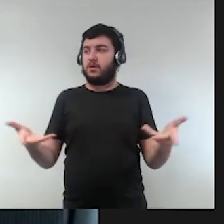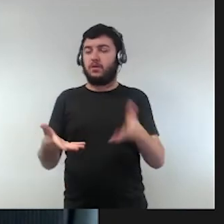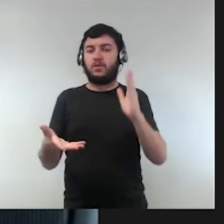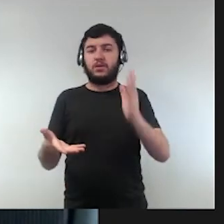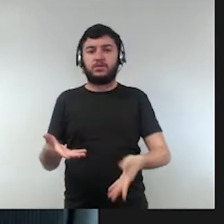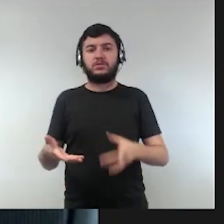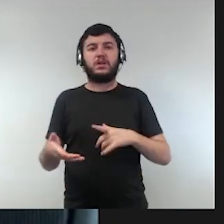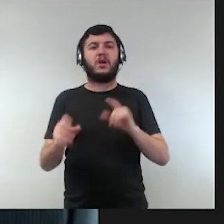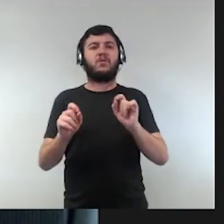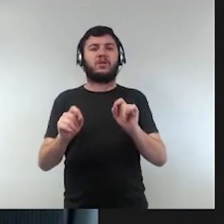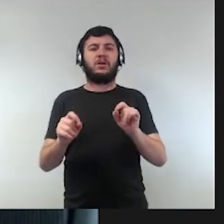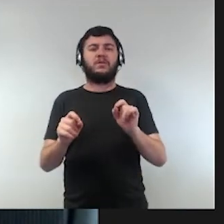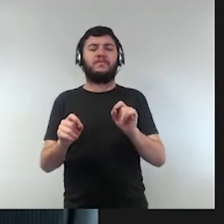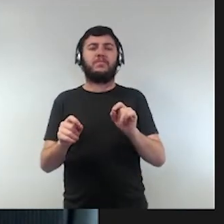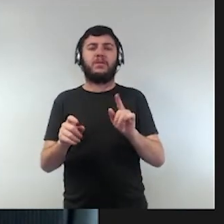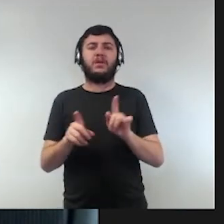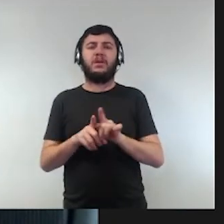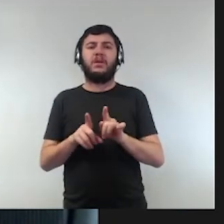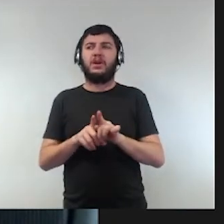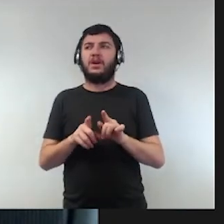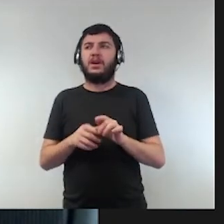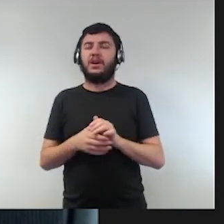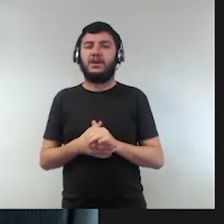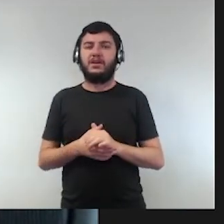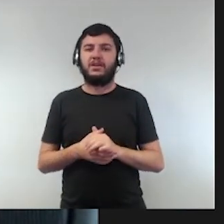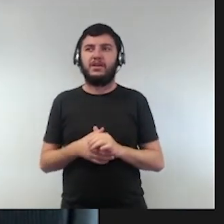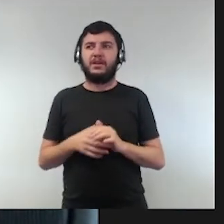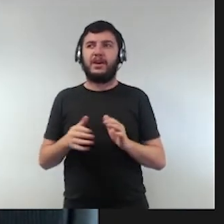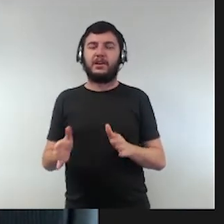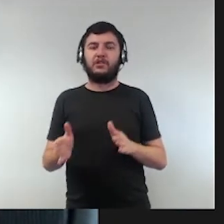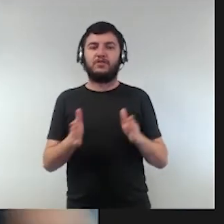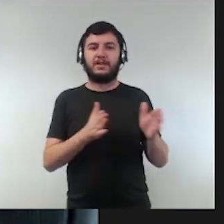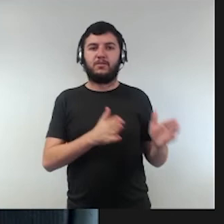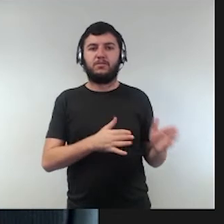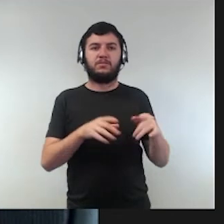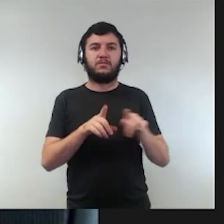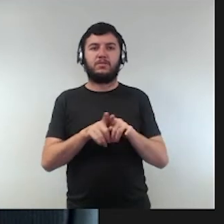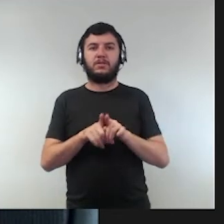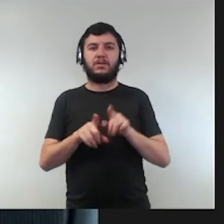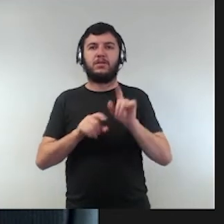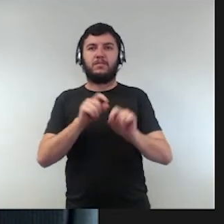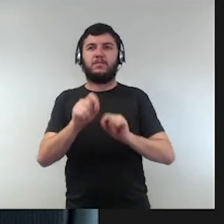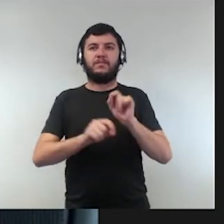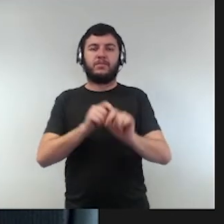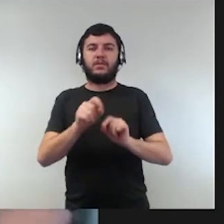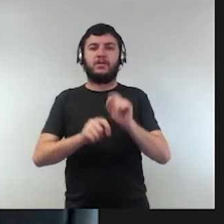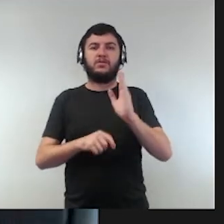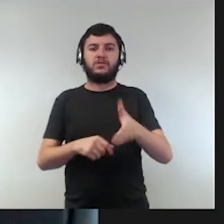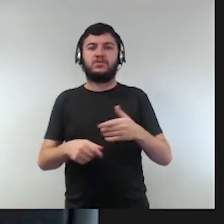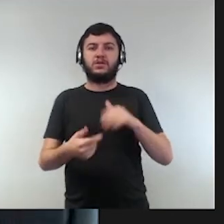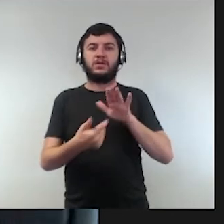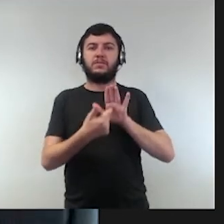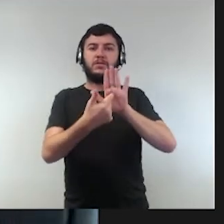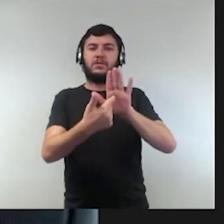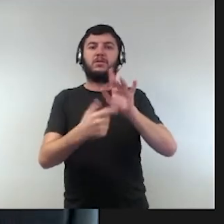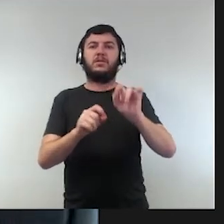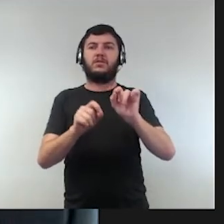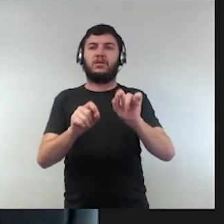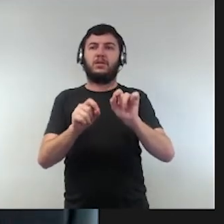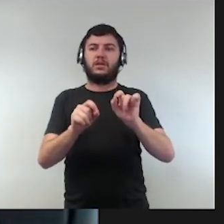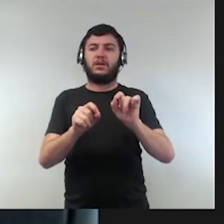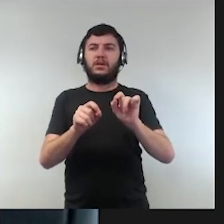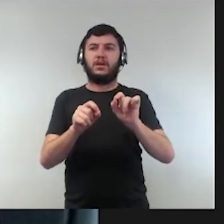outro apontamento sobre a priorização da saúde, que já mencionei, sobre mudar a realidade, sobre